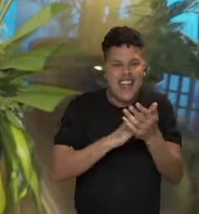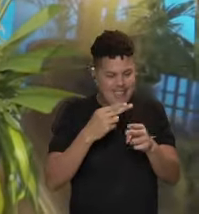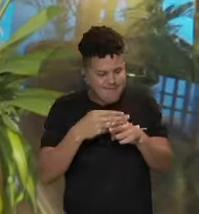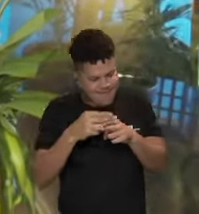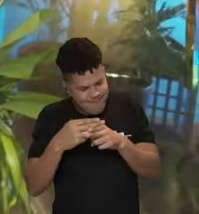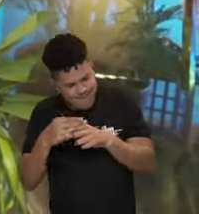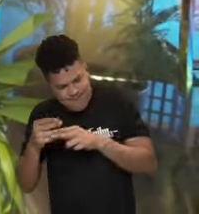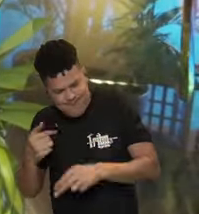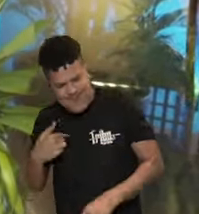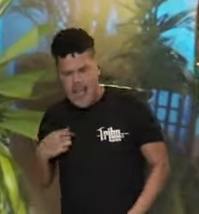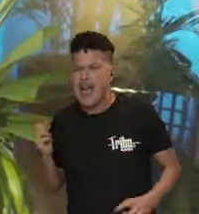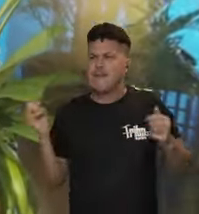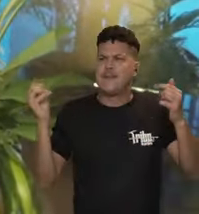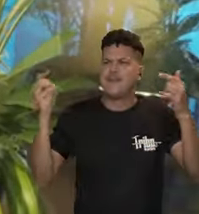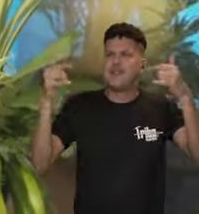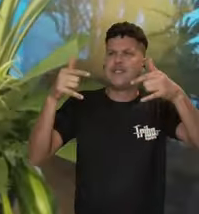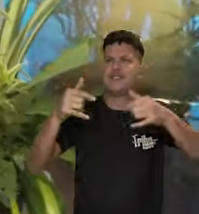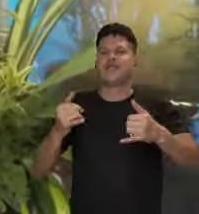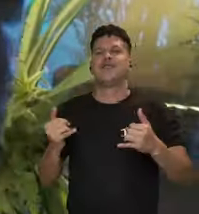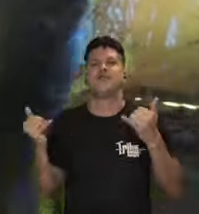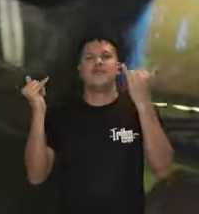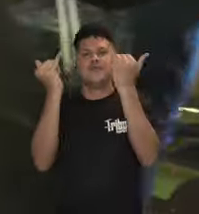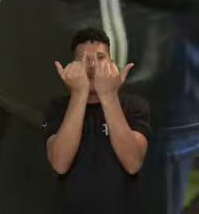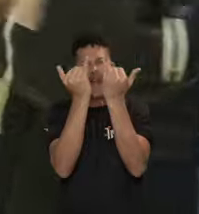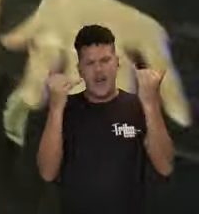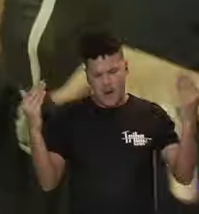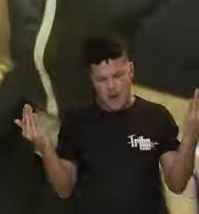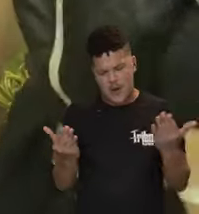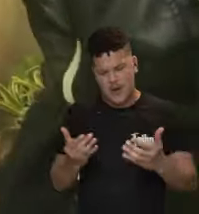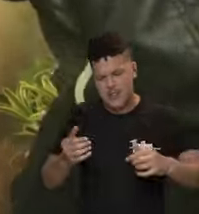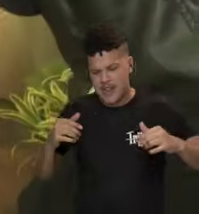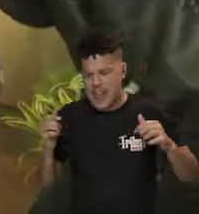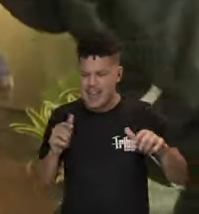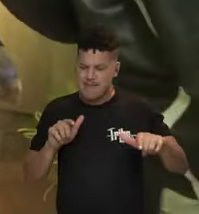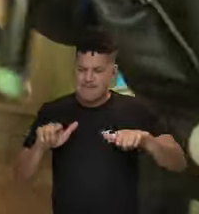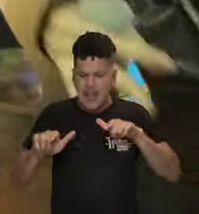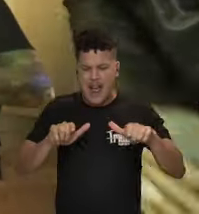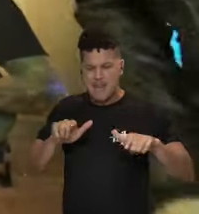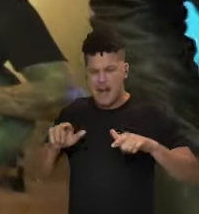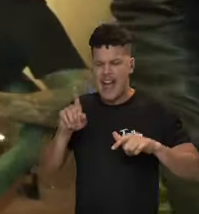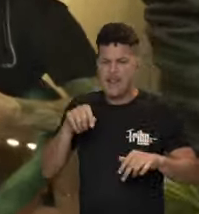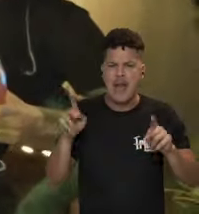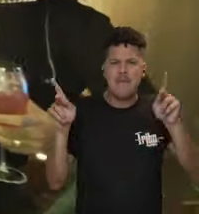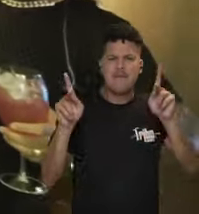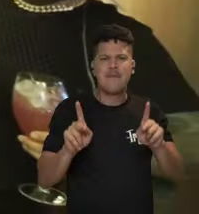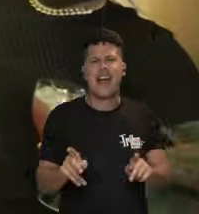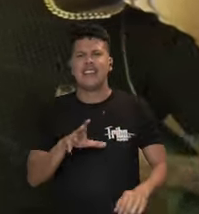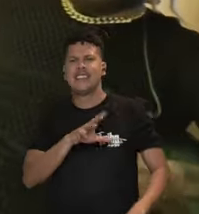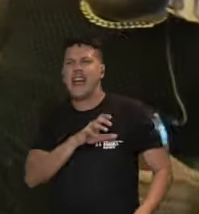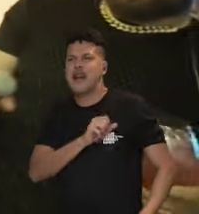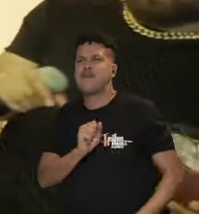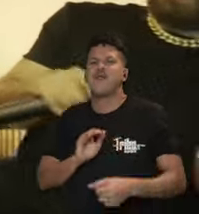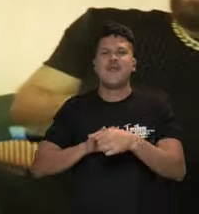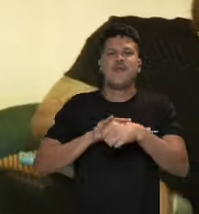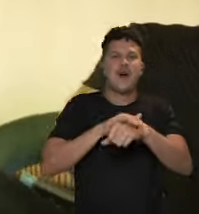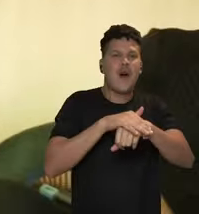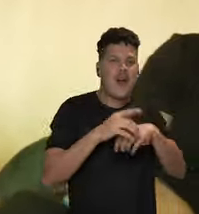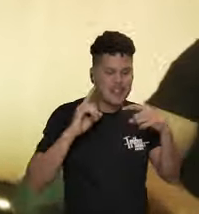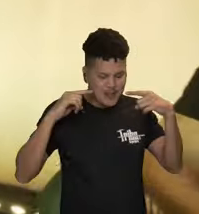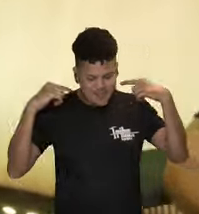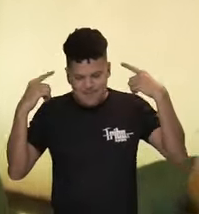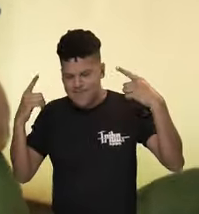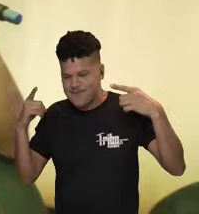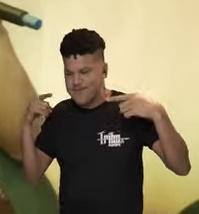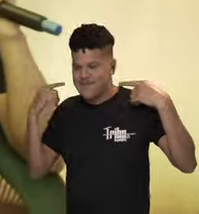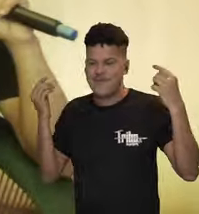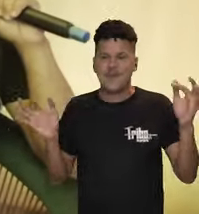combos de absolute. Que hoje o corre da quadrilha é paz e amor. Noites de lombra se resumem em um